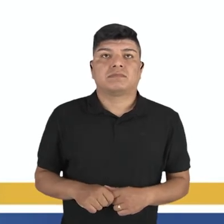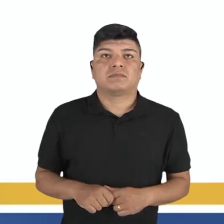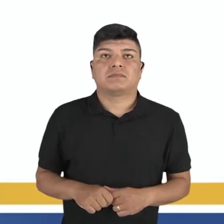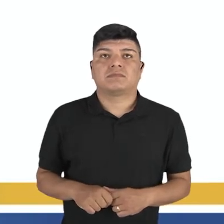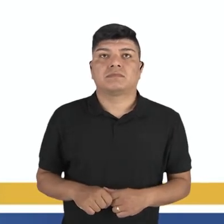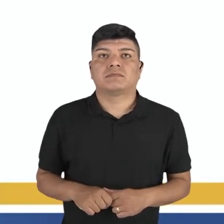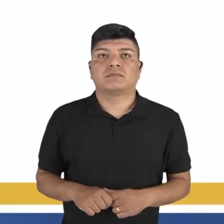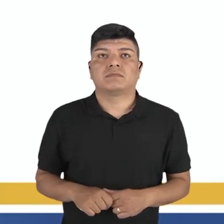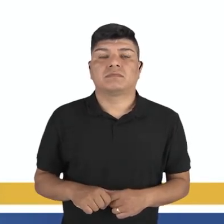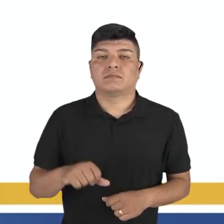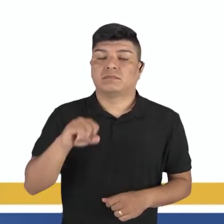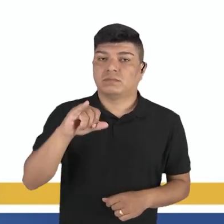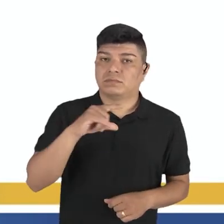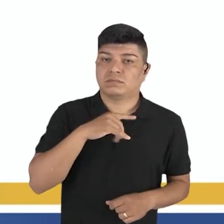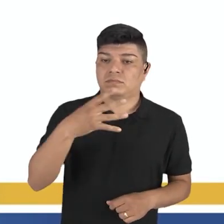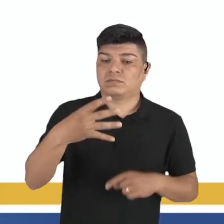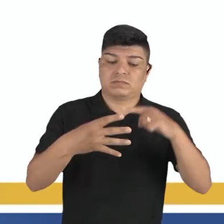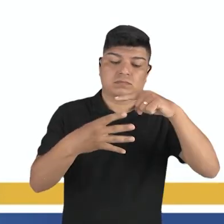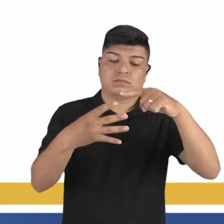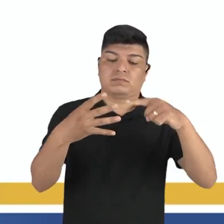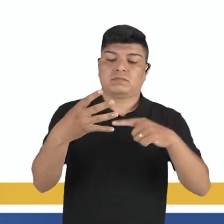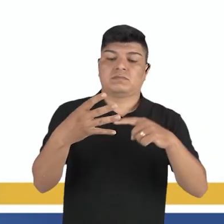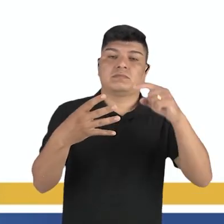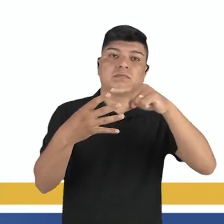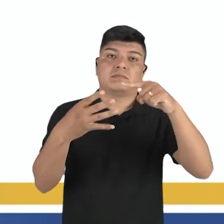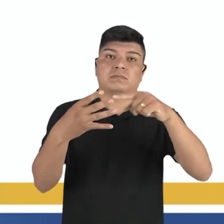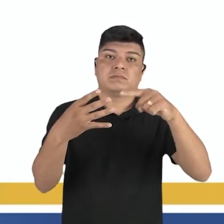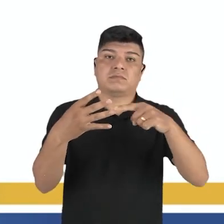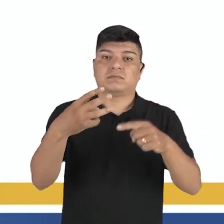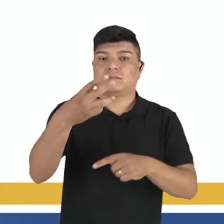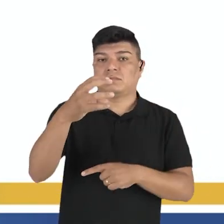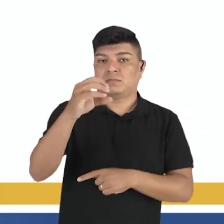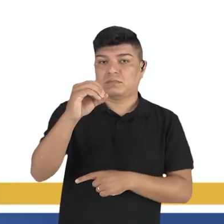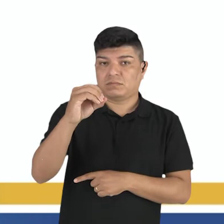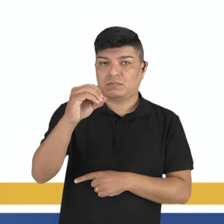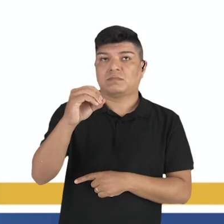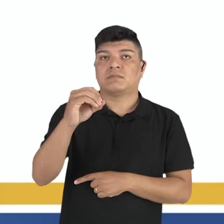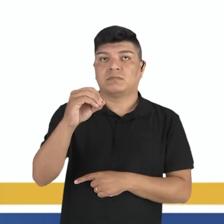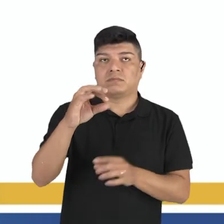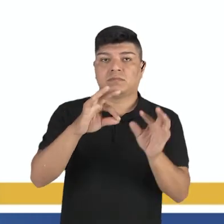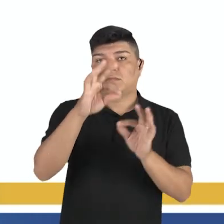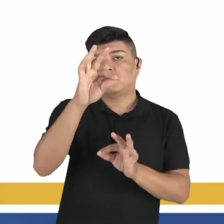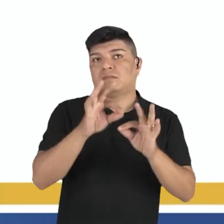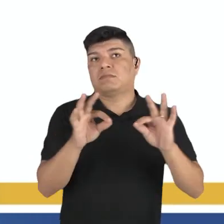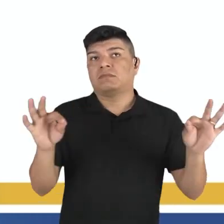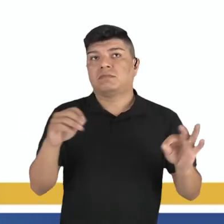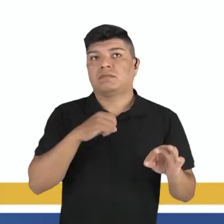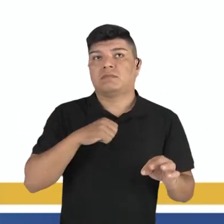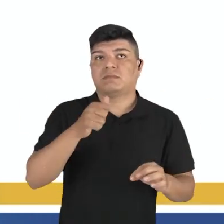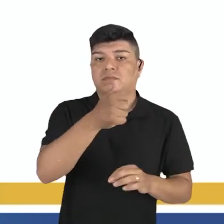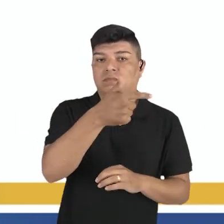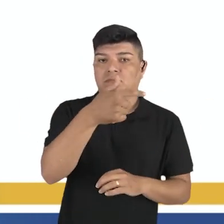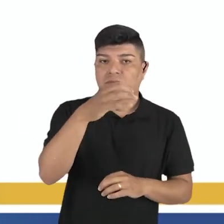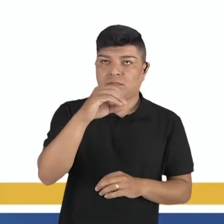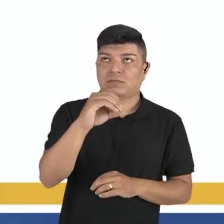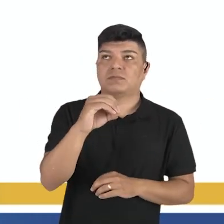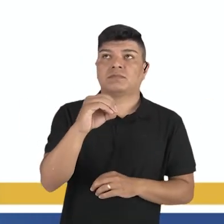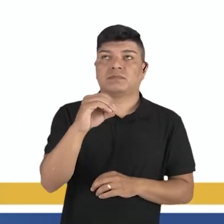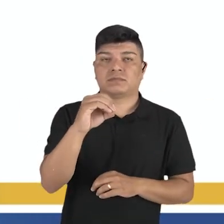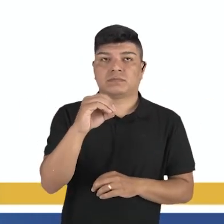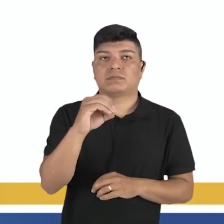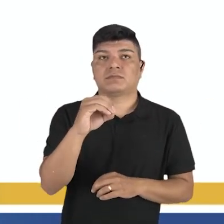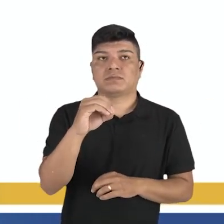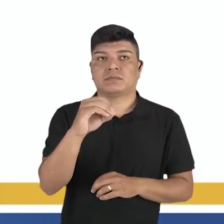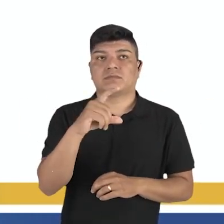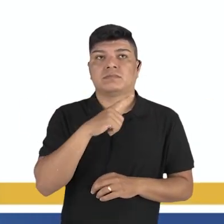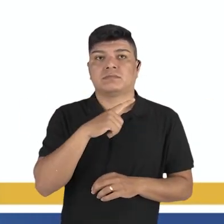eu tenho 4 partes e cada parte mede 30, então dentro ali eu tenho 120. E